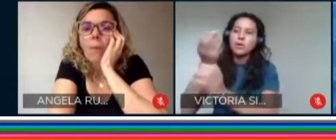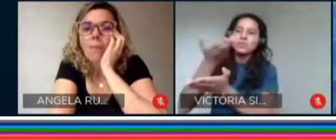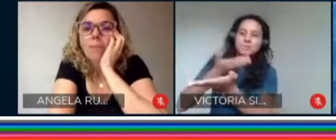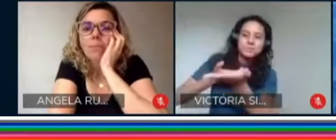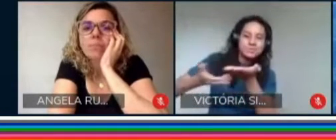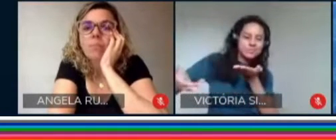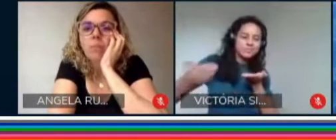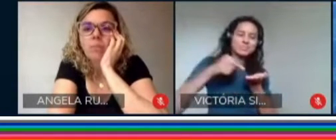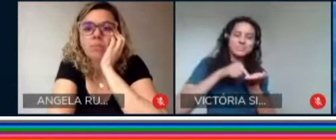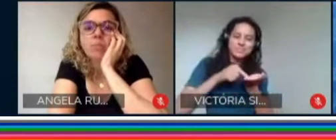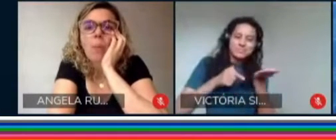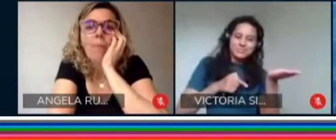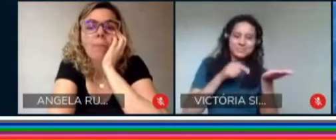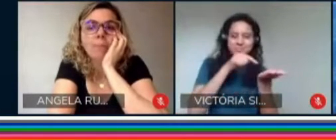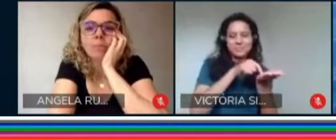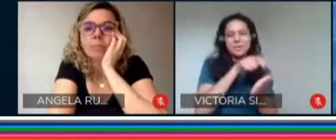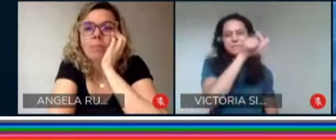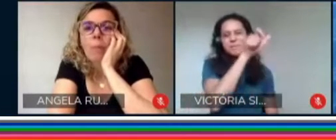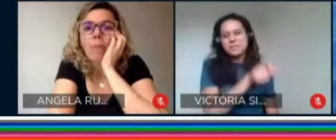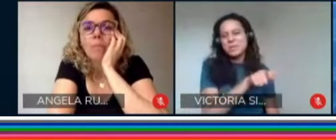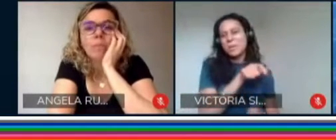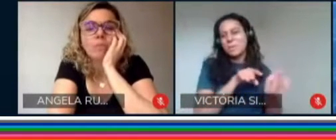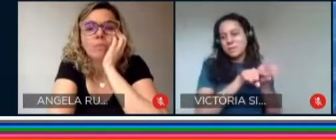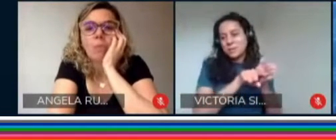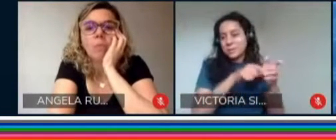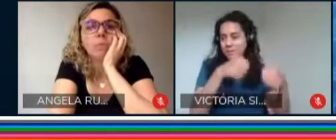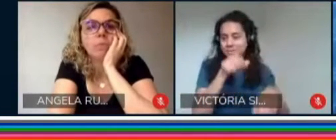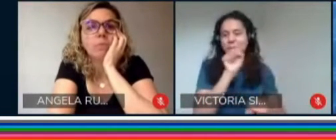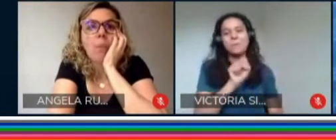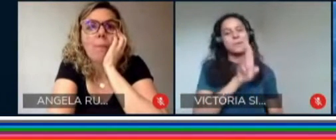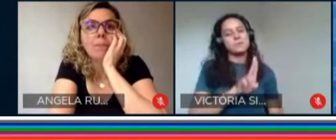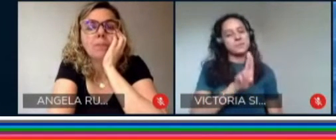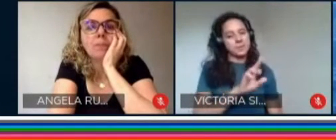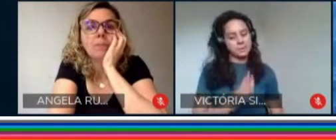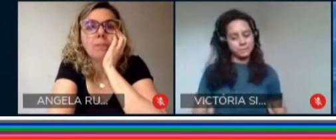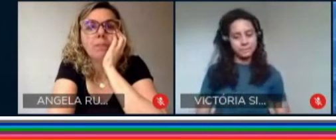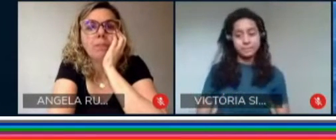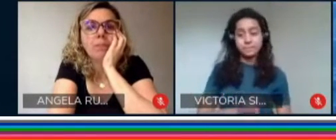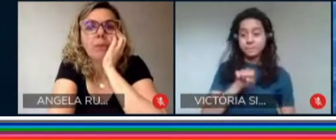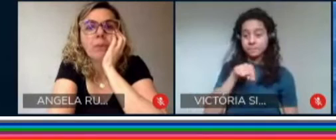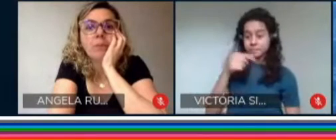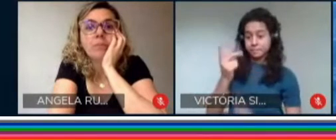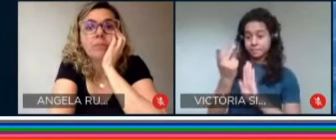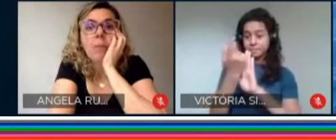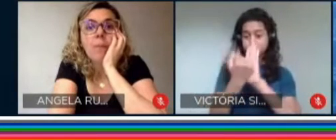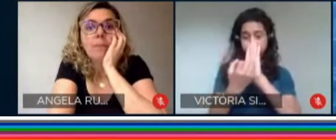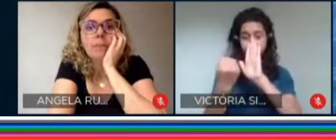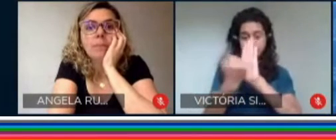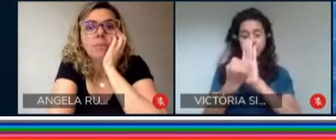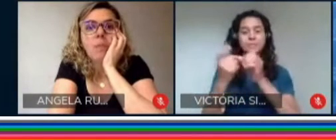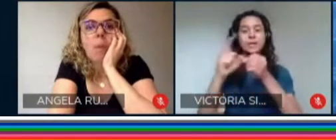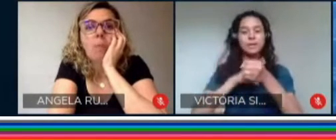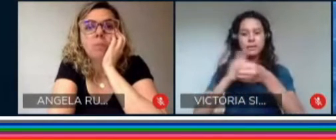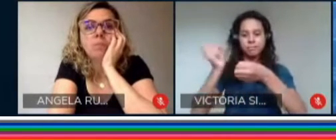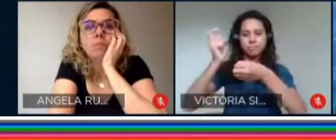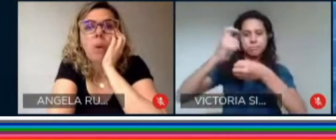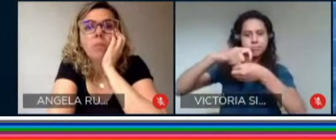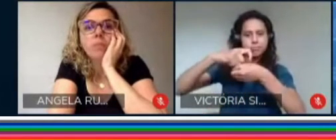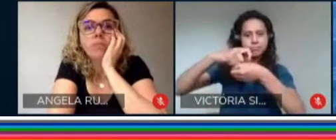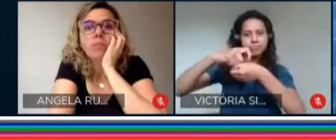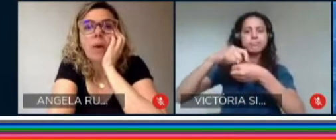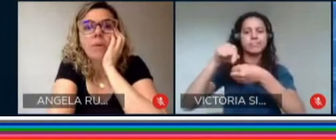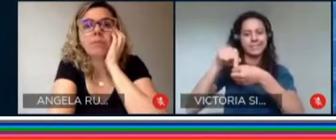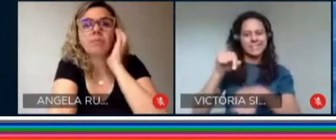fechado indica acesso restrito, que requer configuração do proxy URGS, né, ou